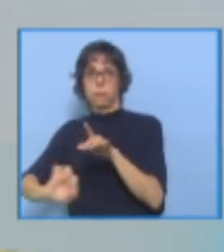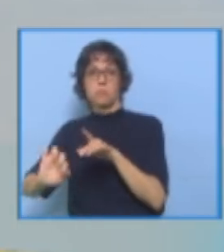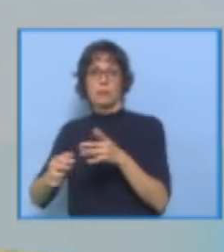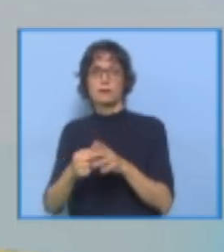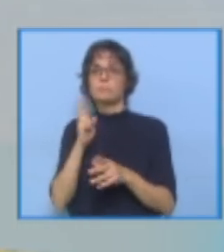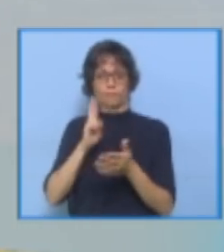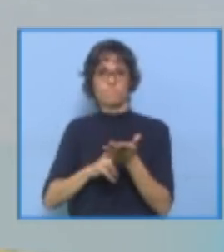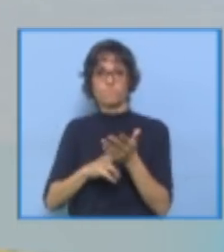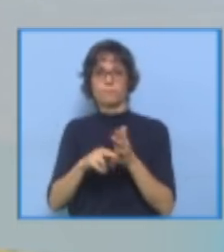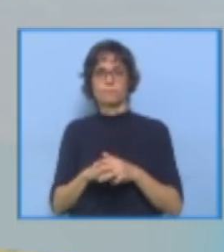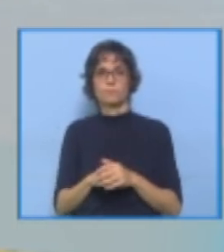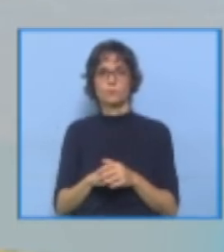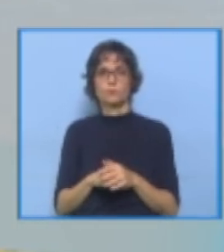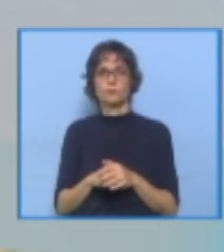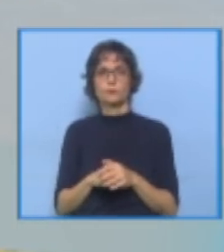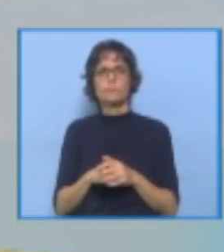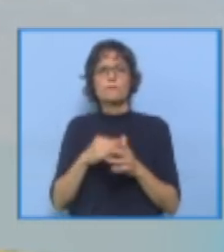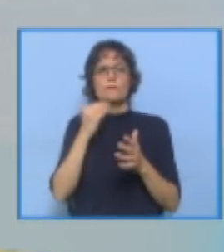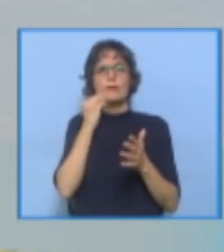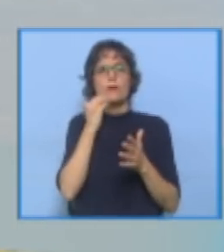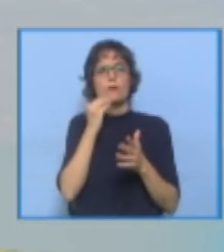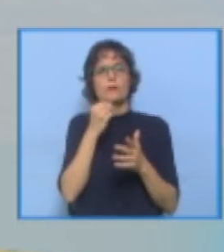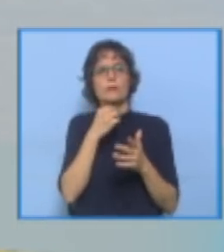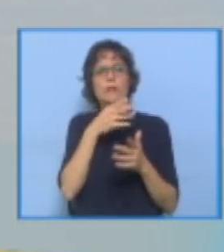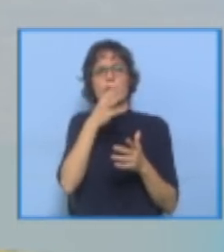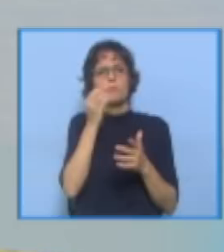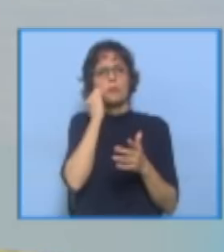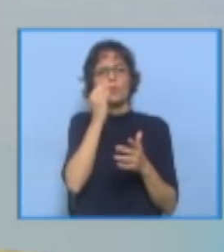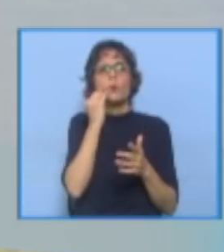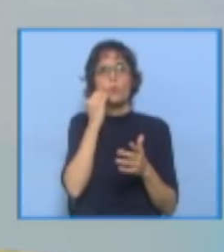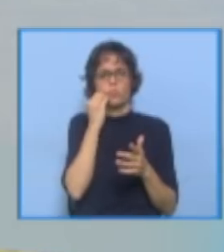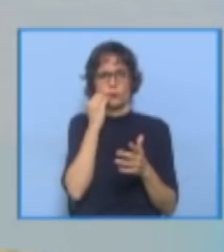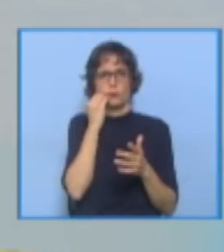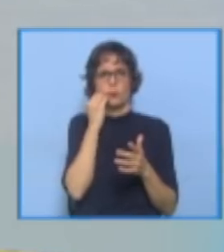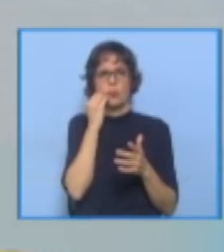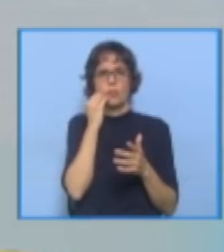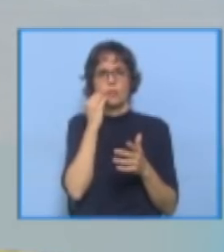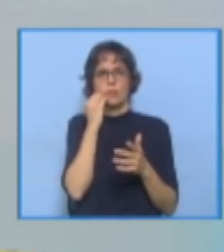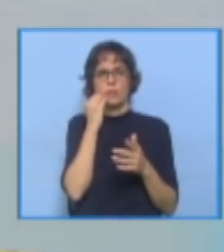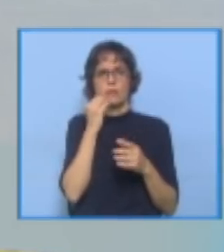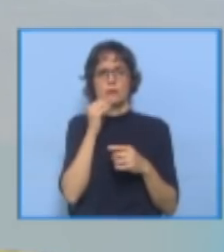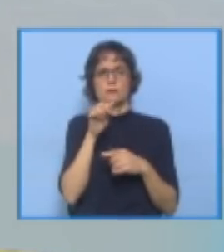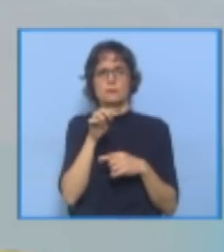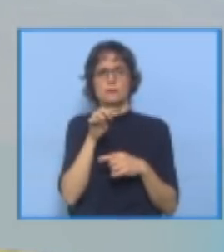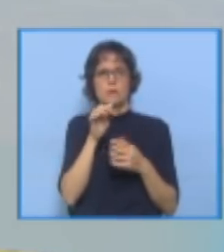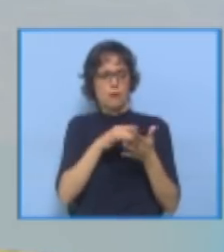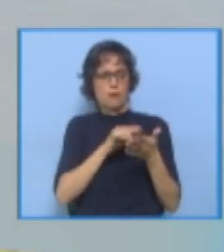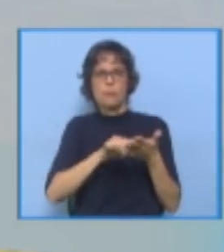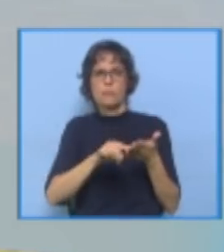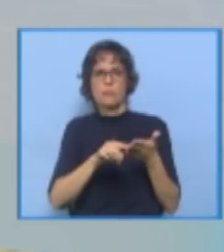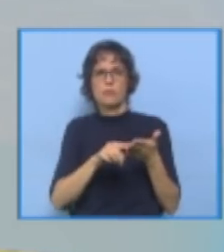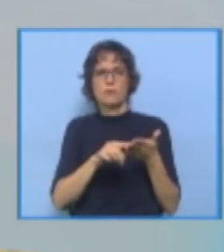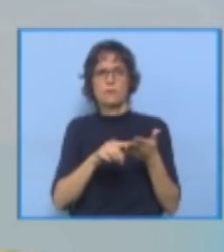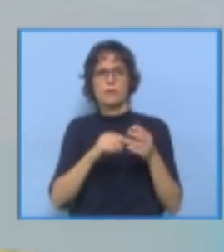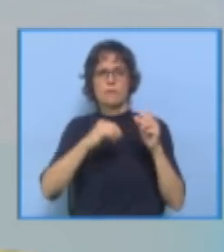forma como se deve encarar a dor? E esse indicador do encarar a dor é também um indicador